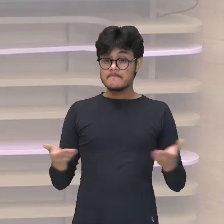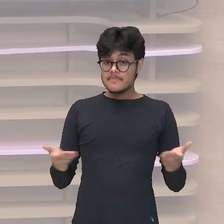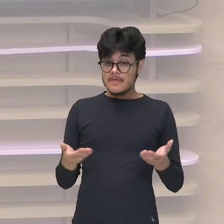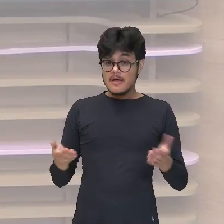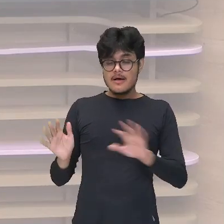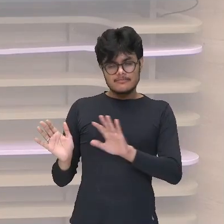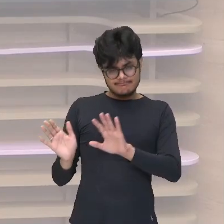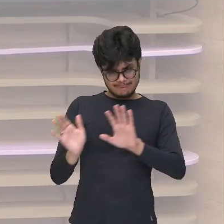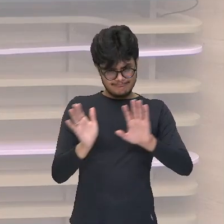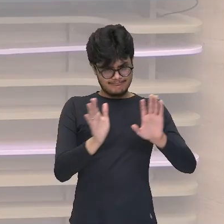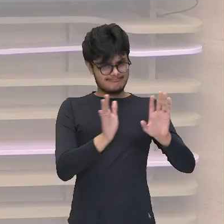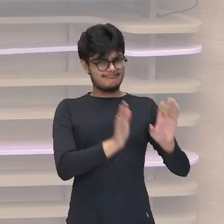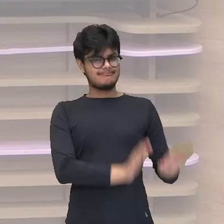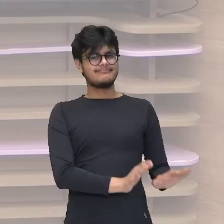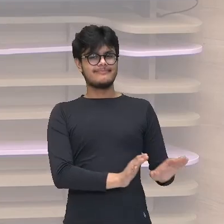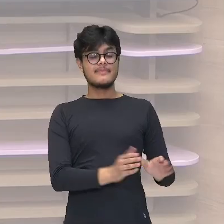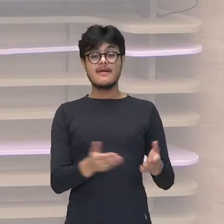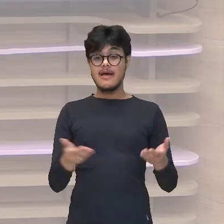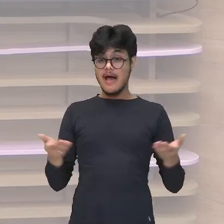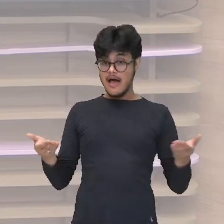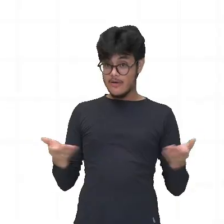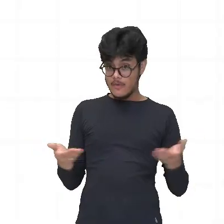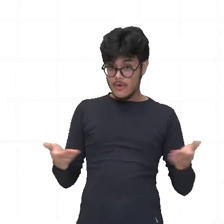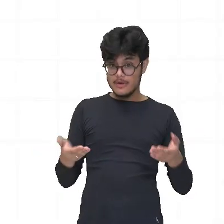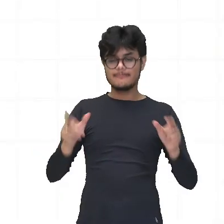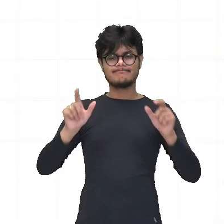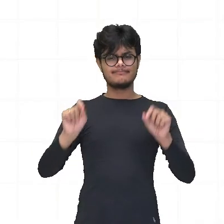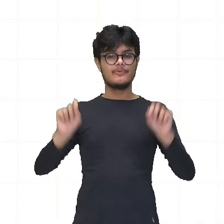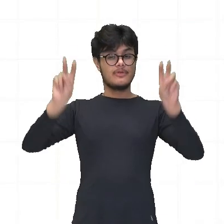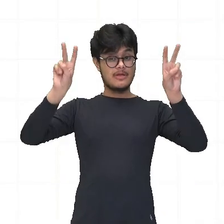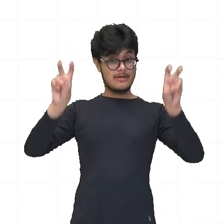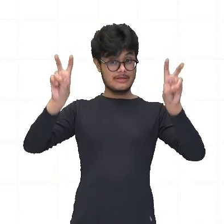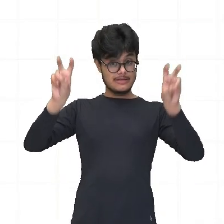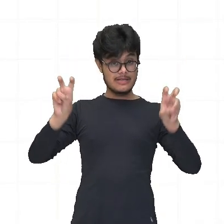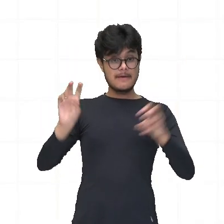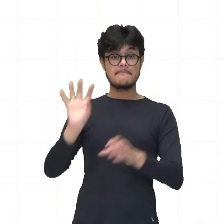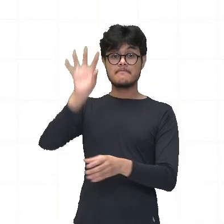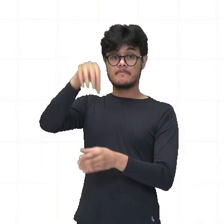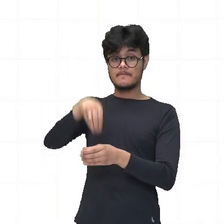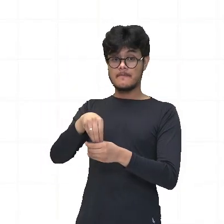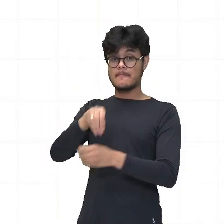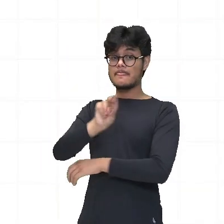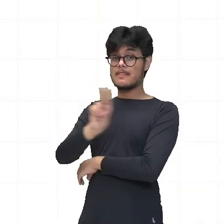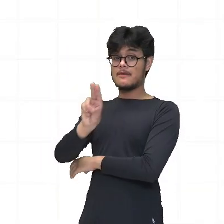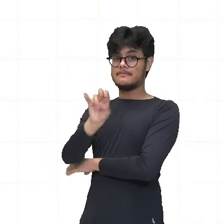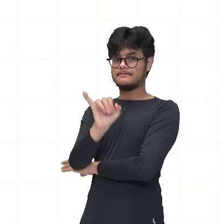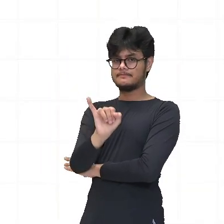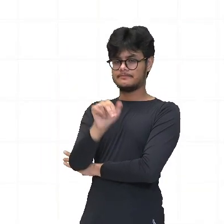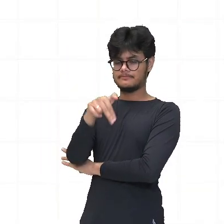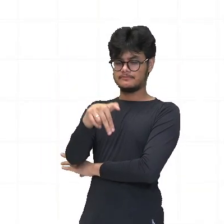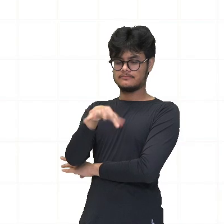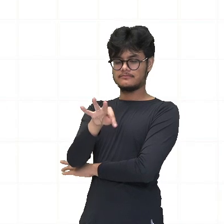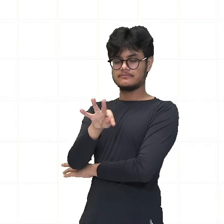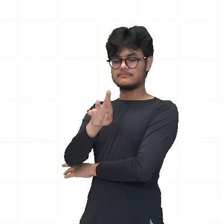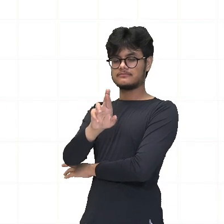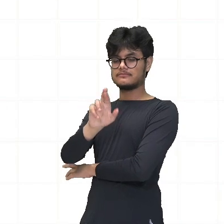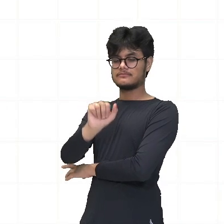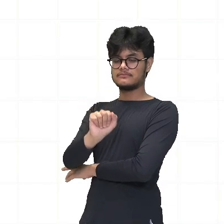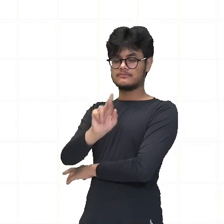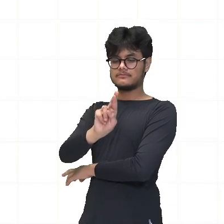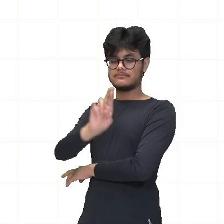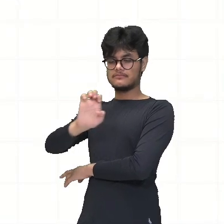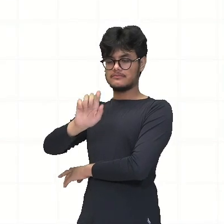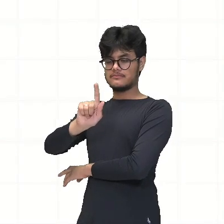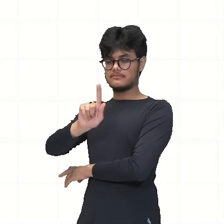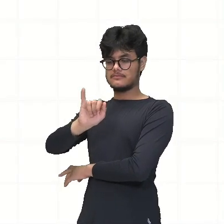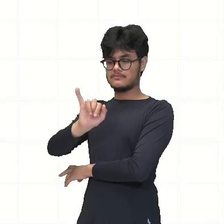da migração intrarregional. Aí a gente vai verificar os conceitos. A intrarregional, ela é